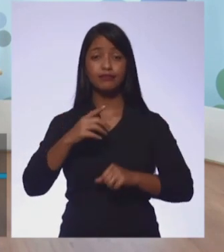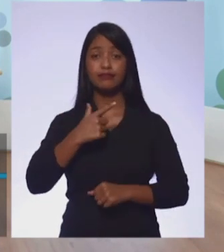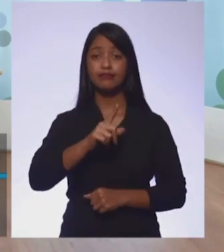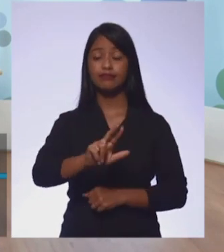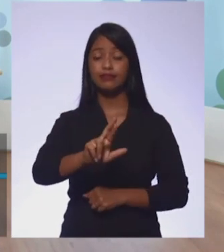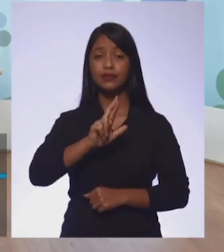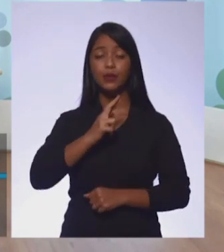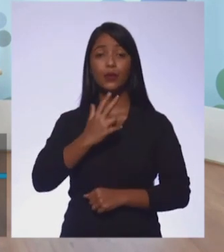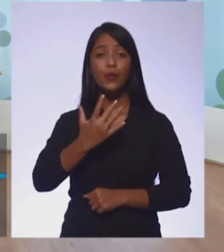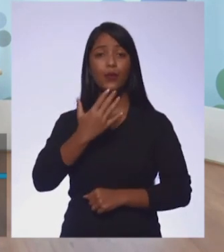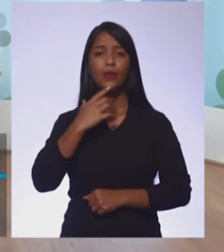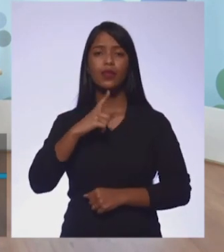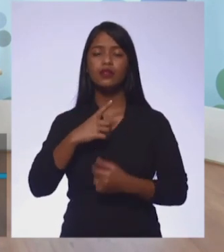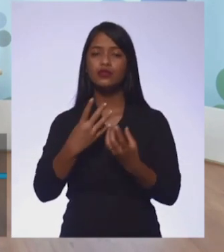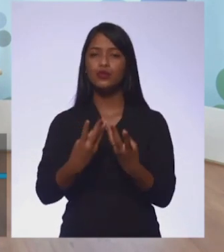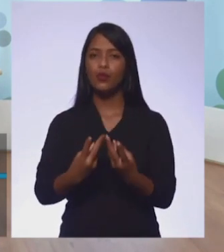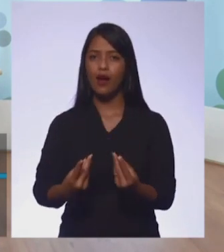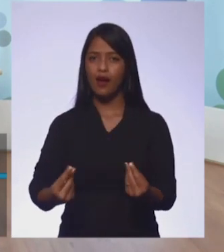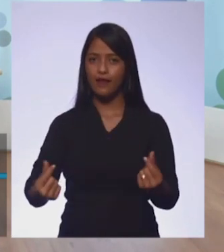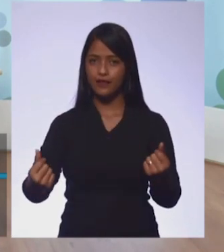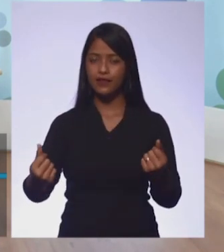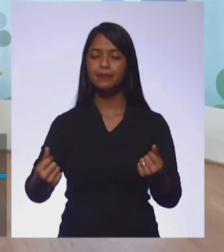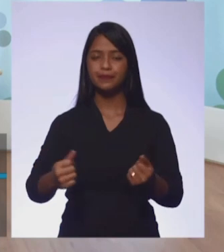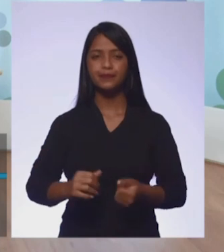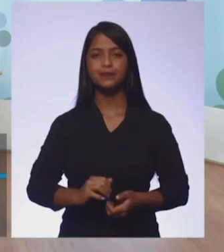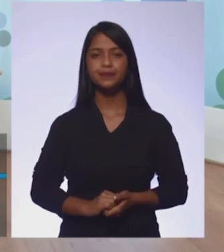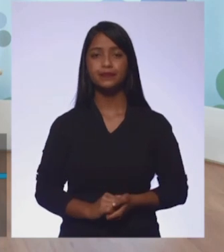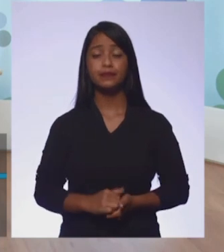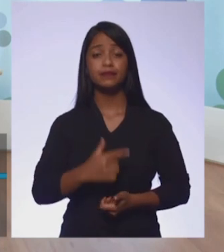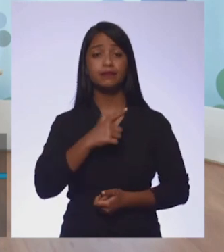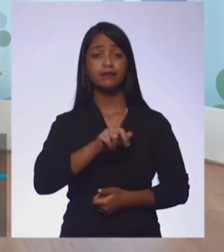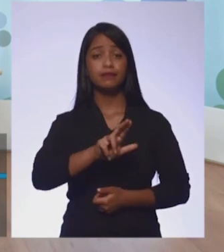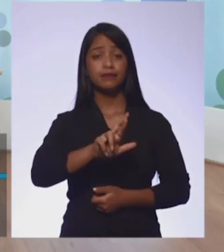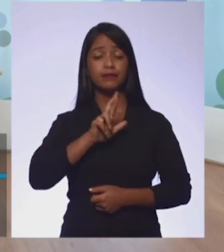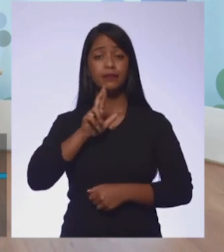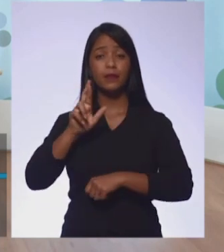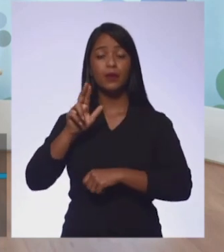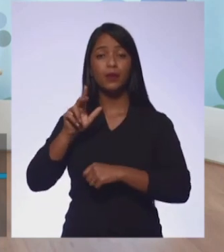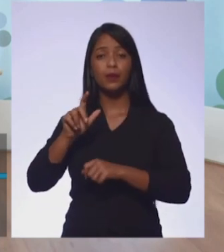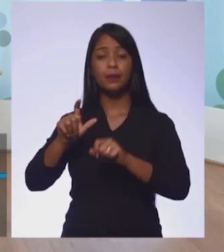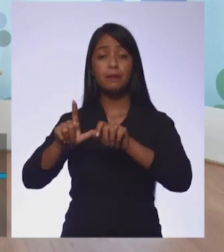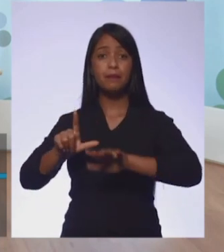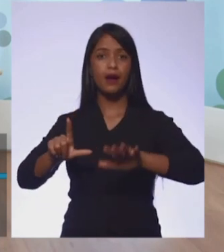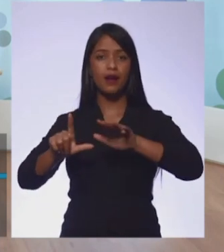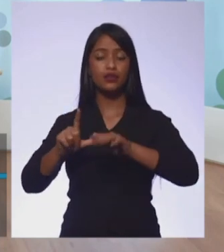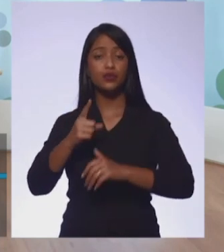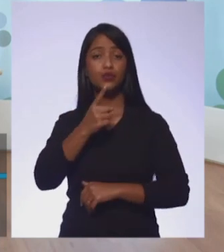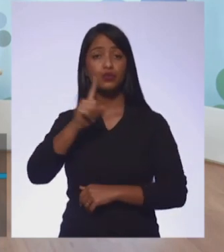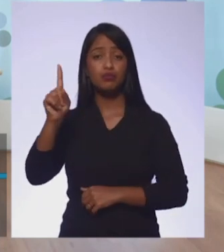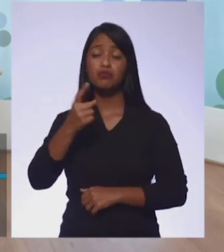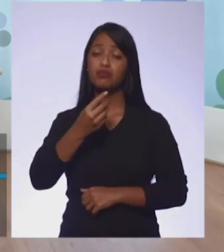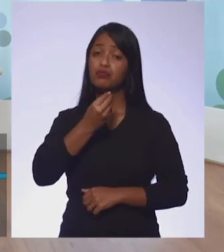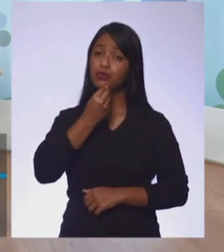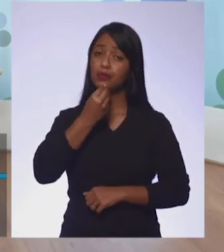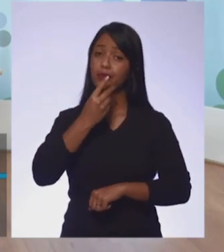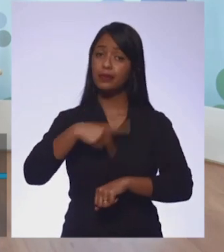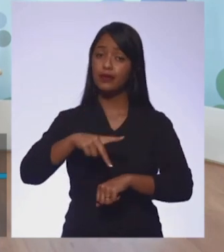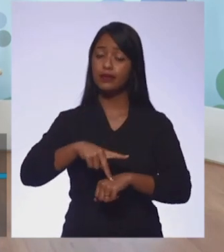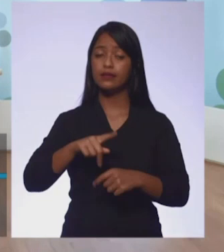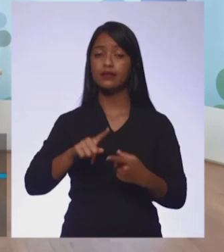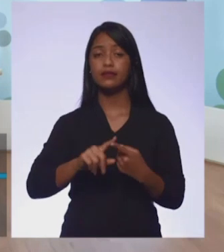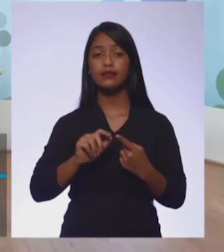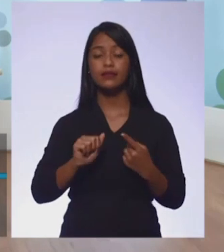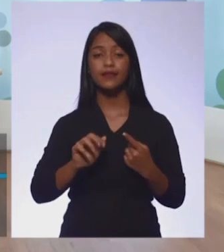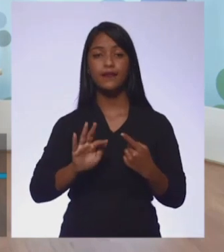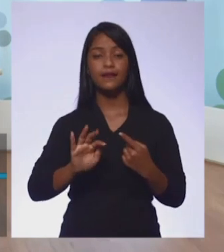cores. Isso. Alguém colocou Paquistão ou Afeganistão, a mais última, provável. né? Obrigada, Érica. Mundo